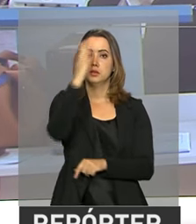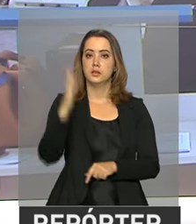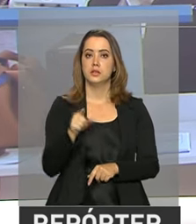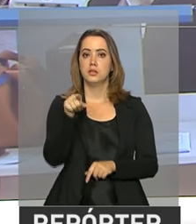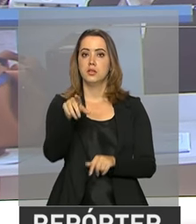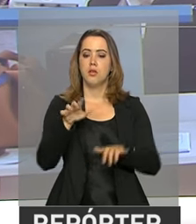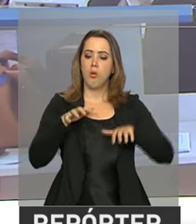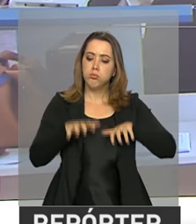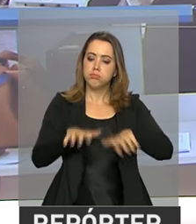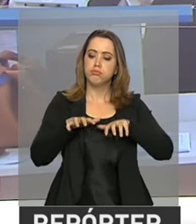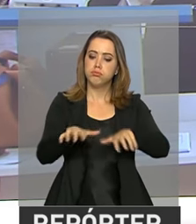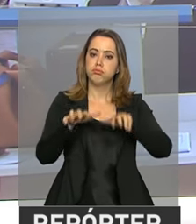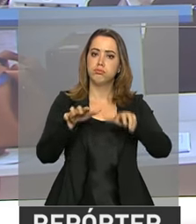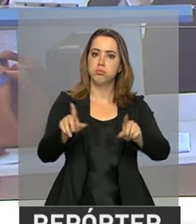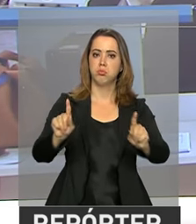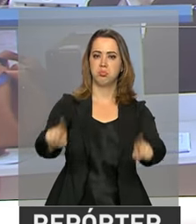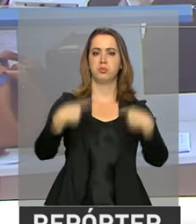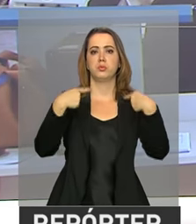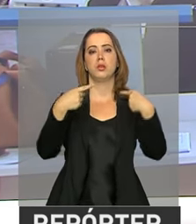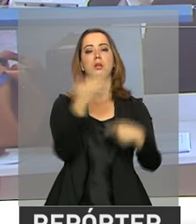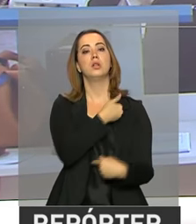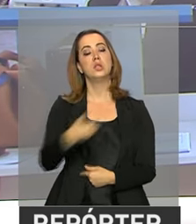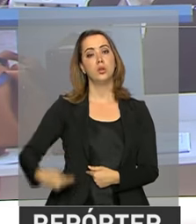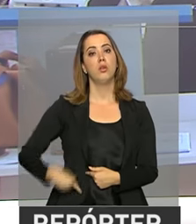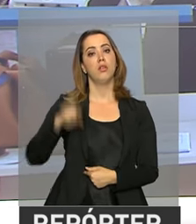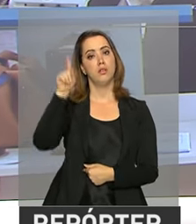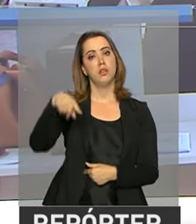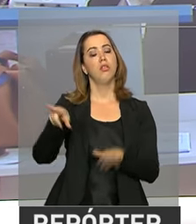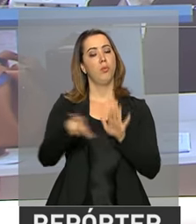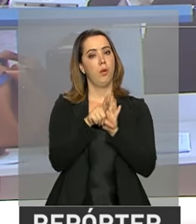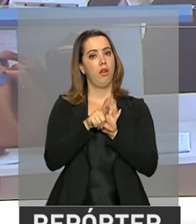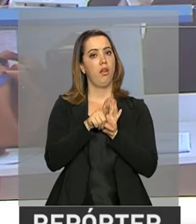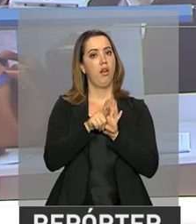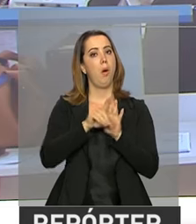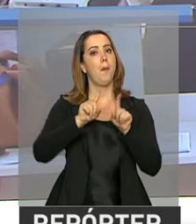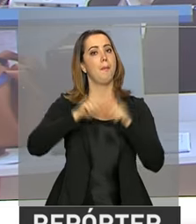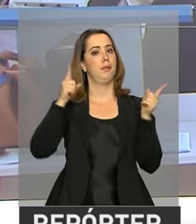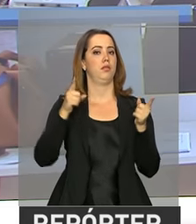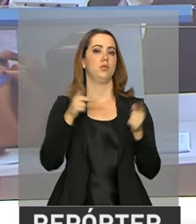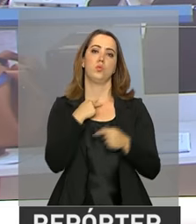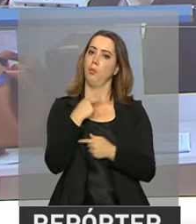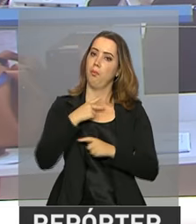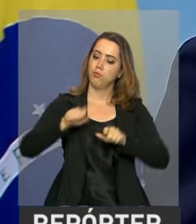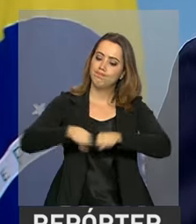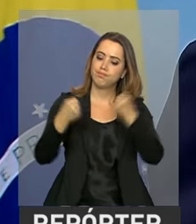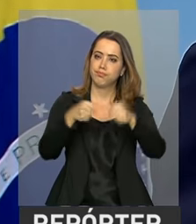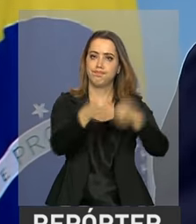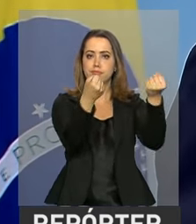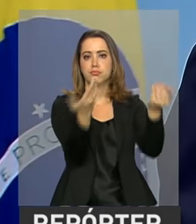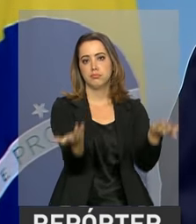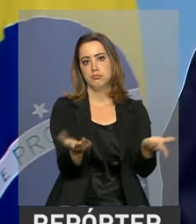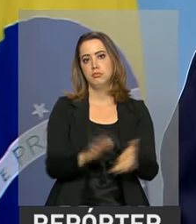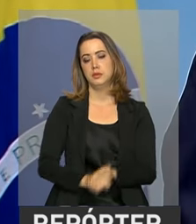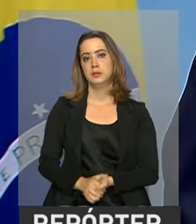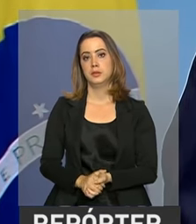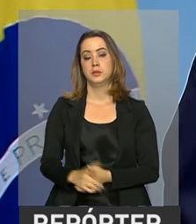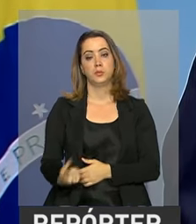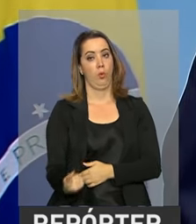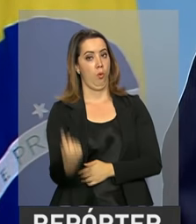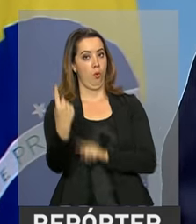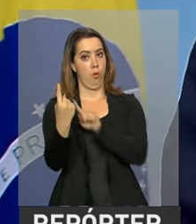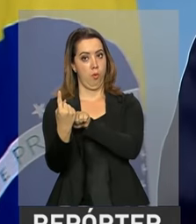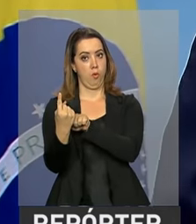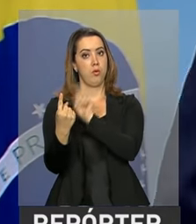as manifestações contrárias ao governo são legítimas, mas não pode se permitir depredações. Uma